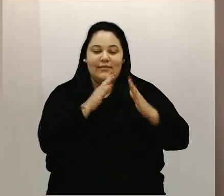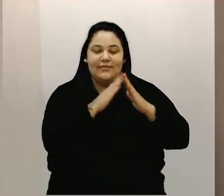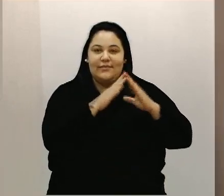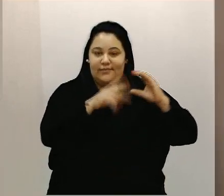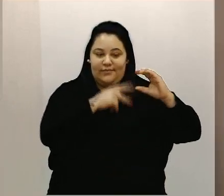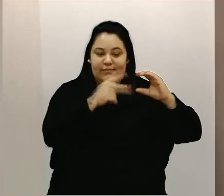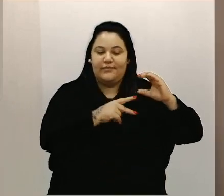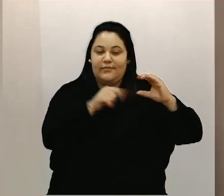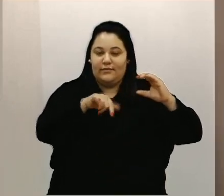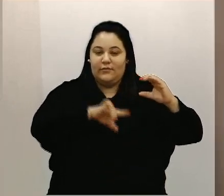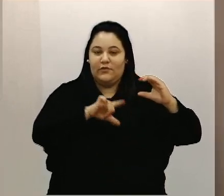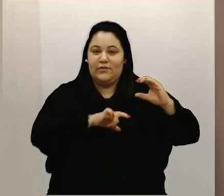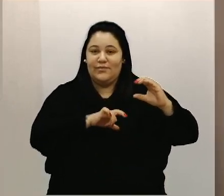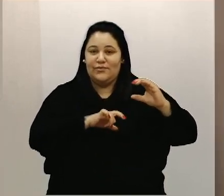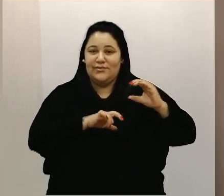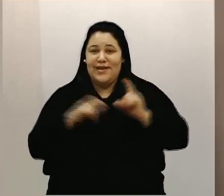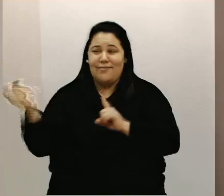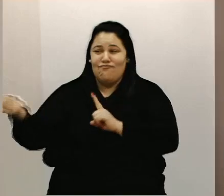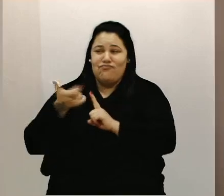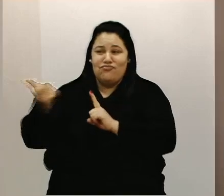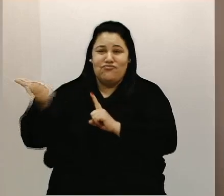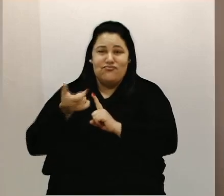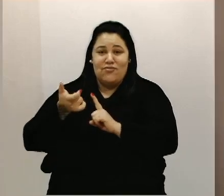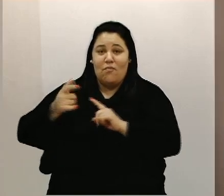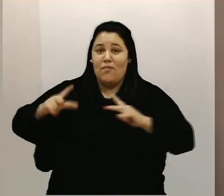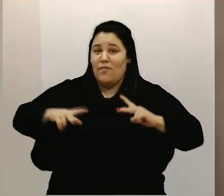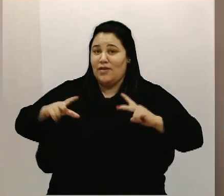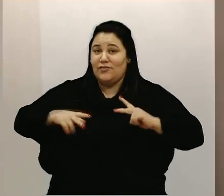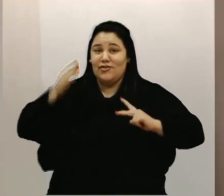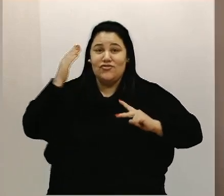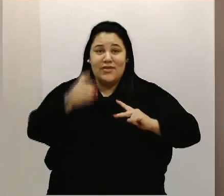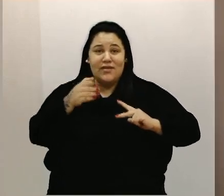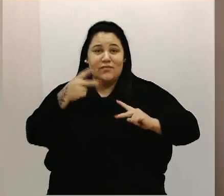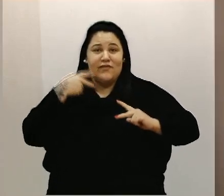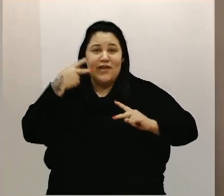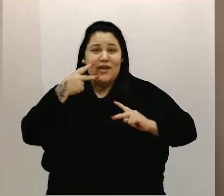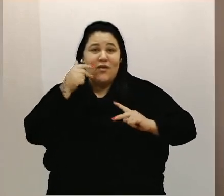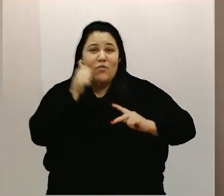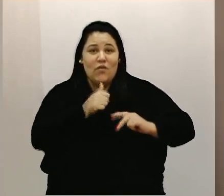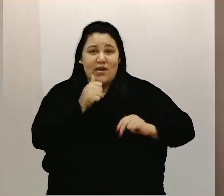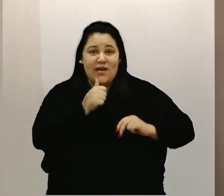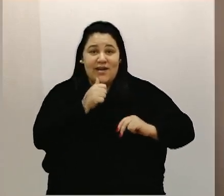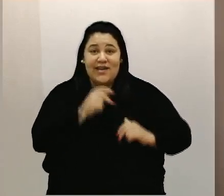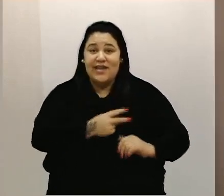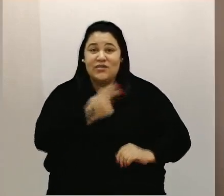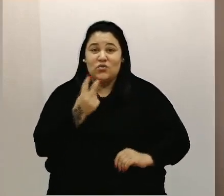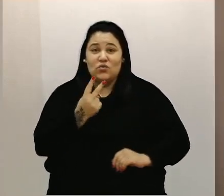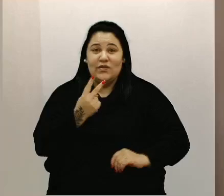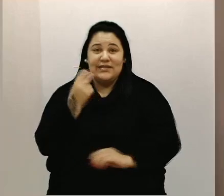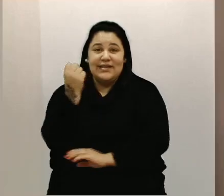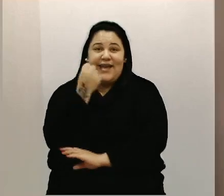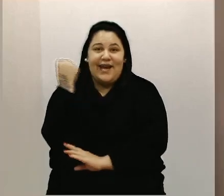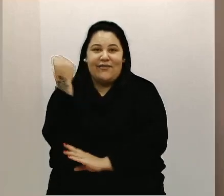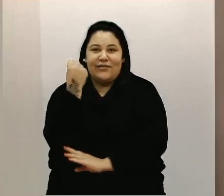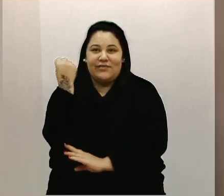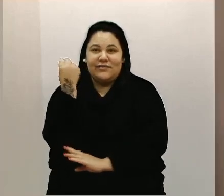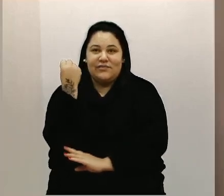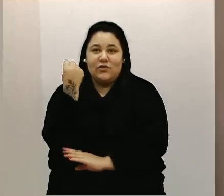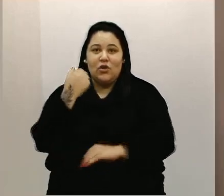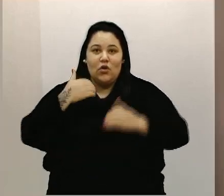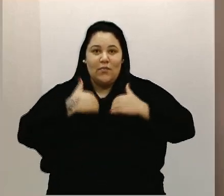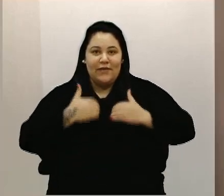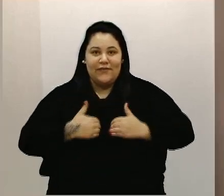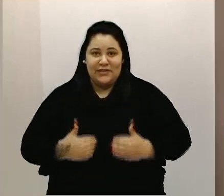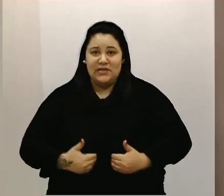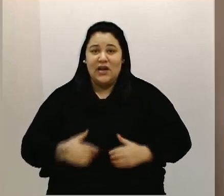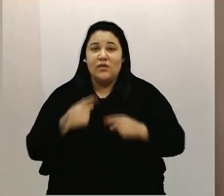agressões pessoais às vereadoras. E as duas são graves. Uma física, porque